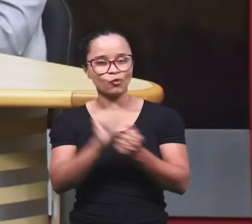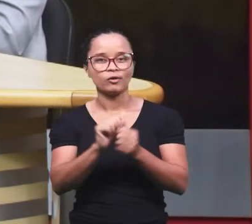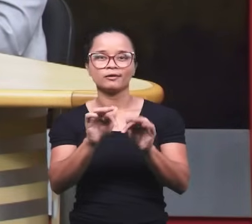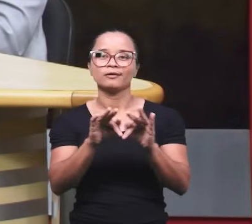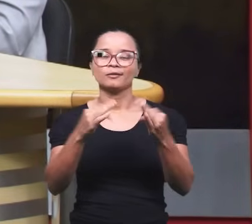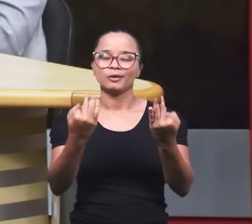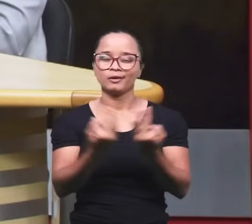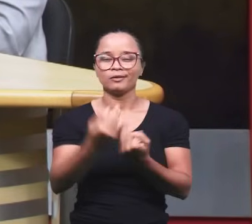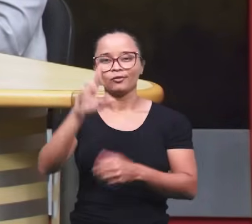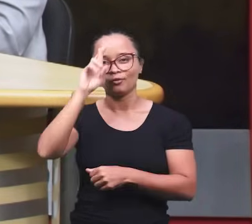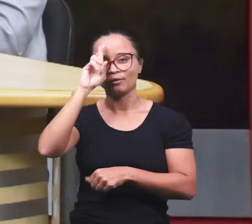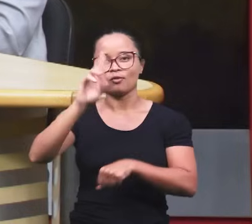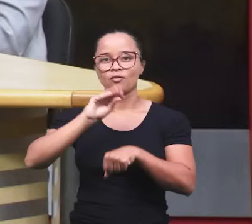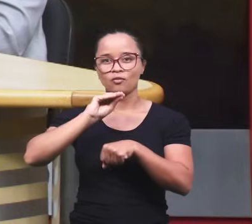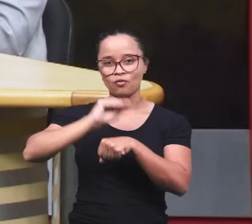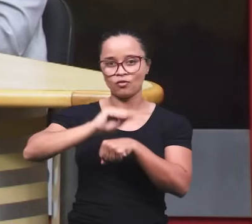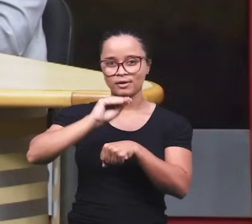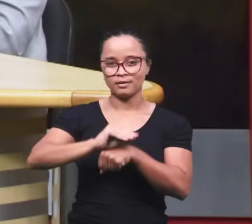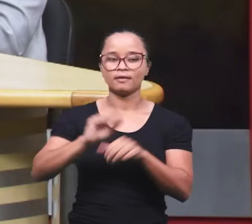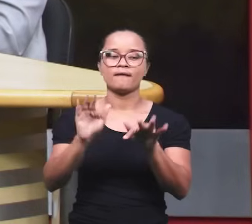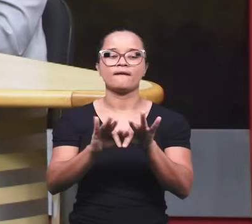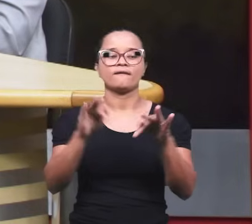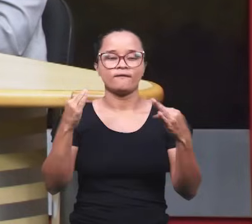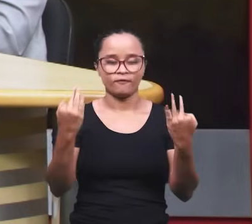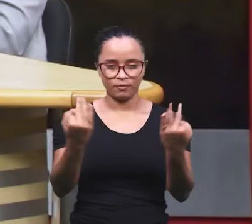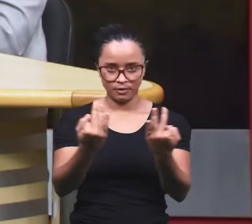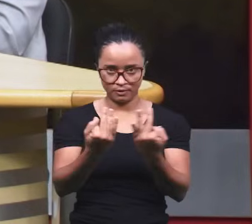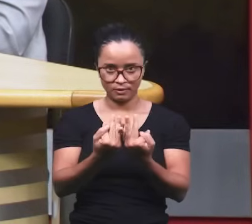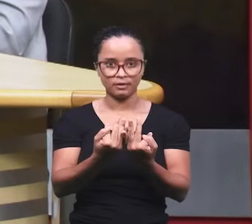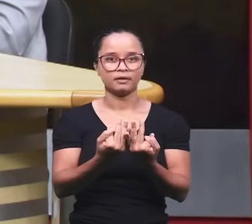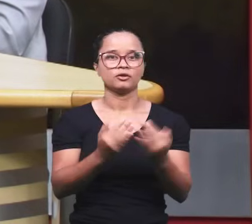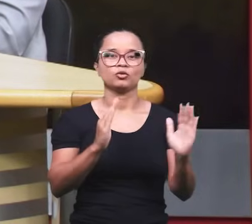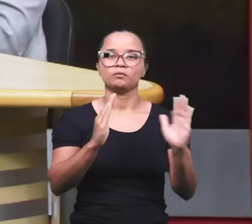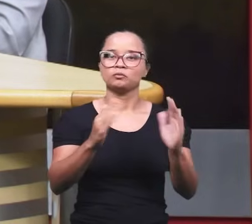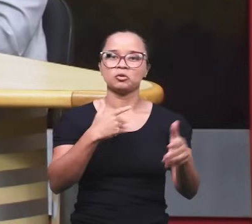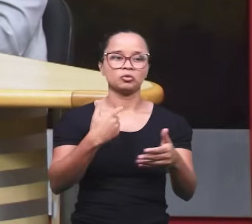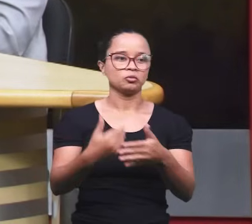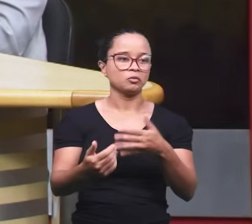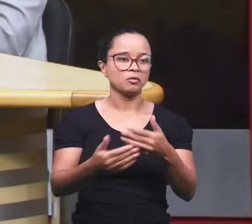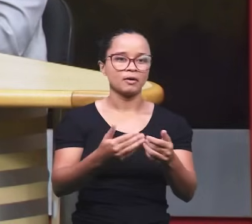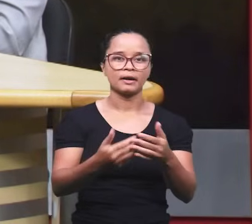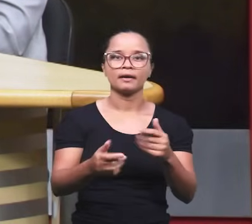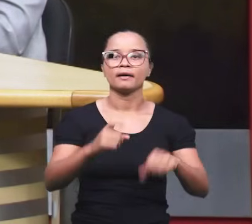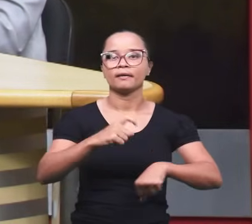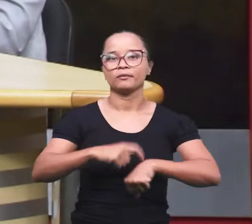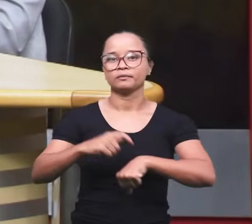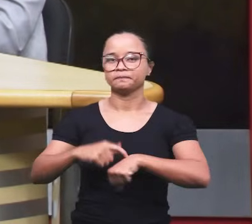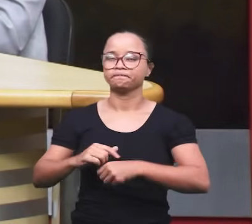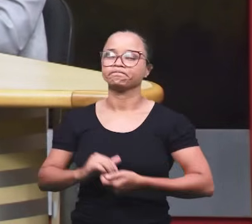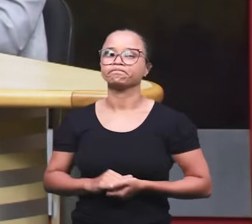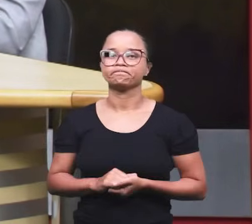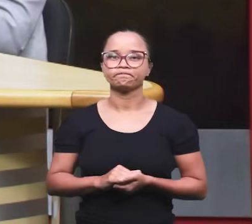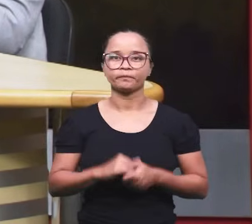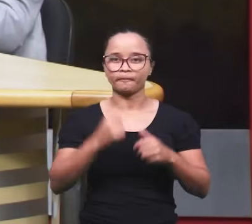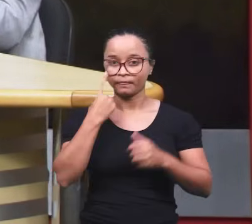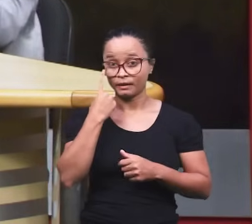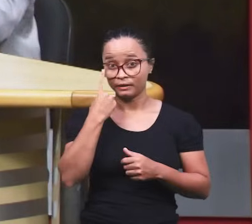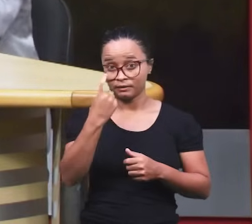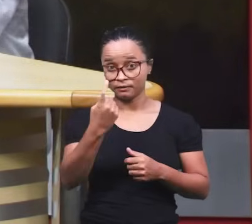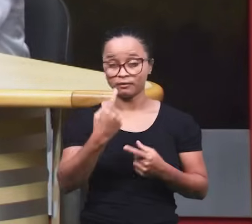sua casa então o senhor zelando pela família em todo o tempo é interessante